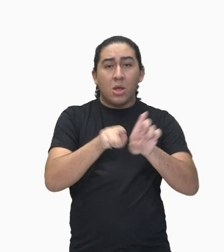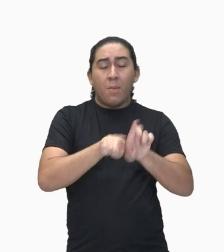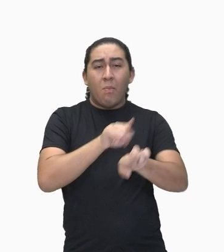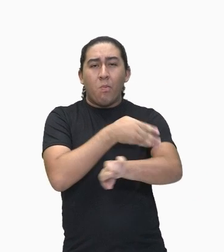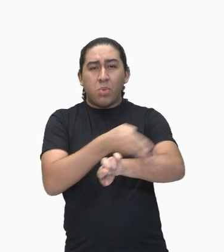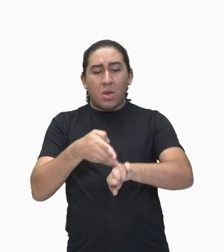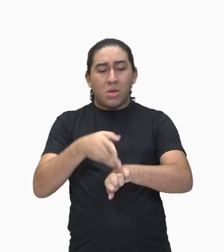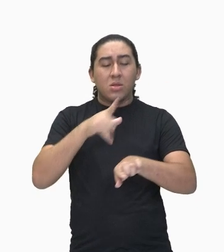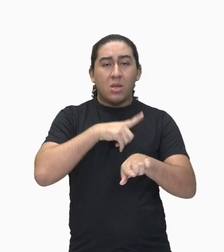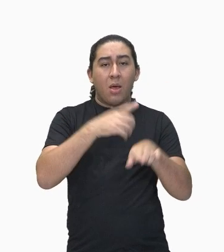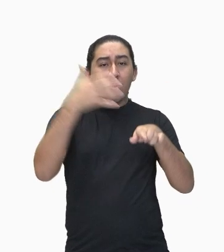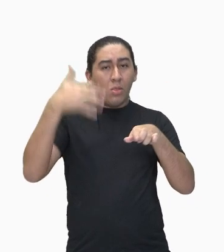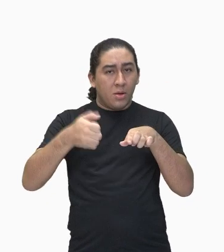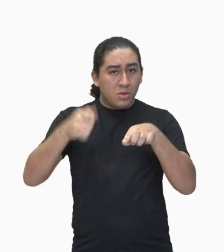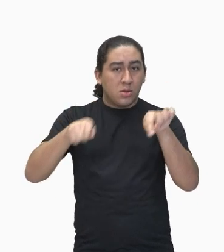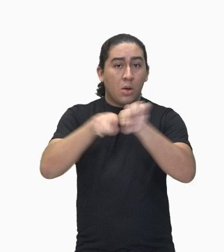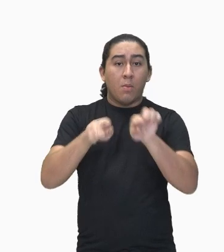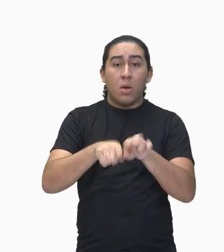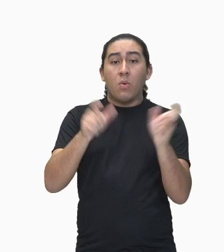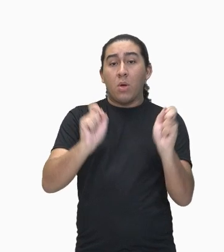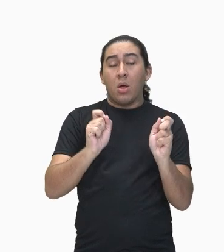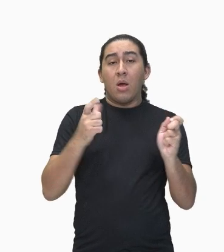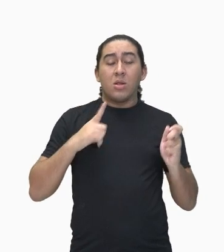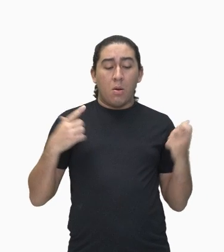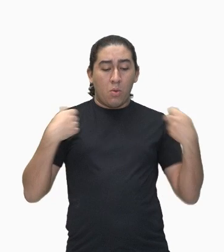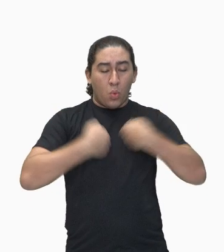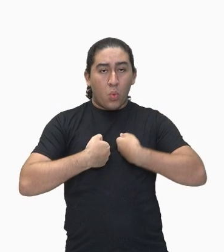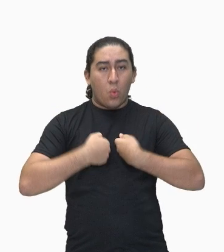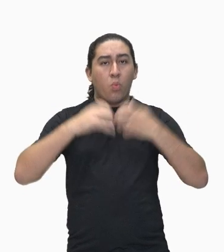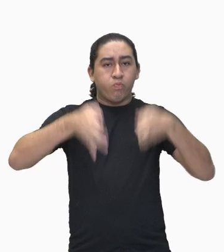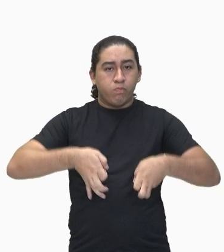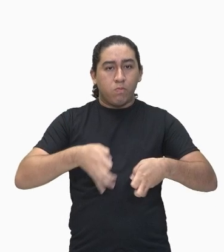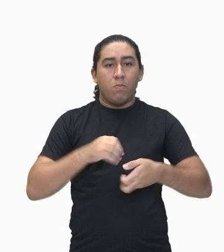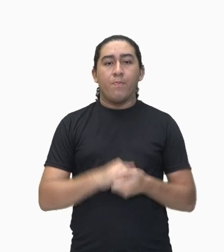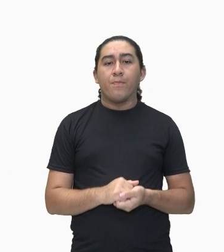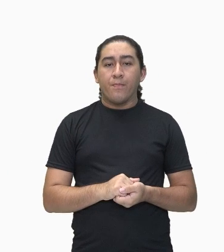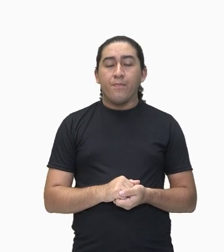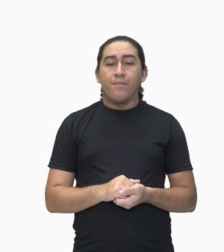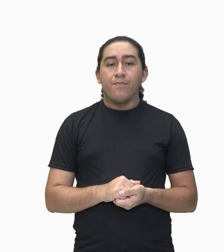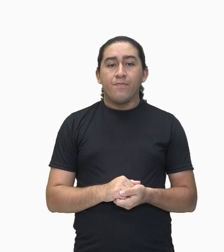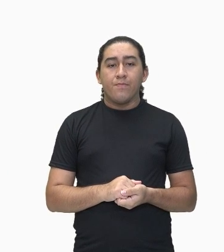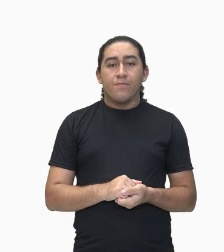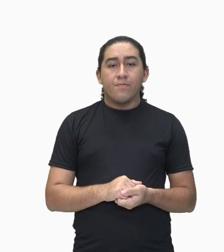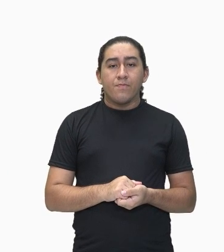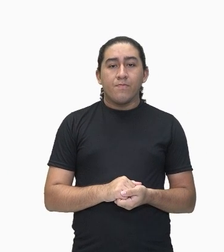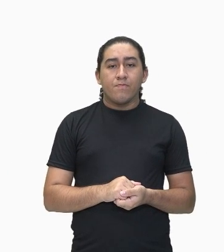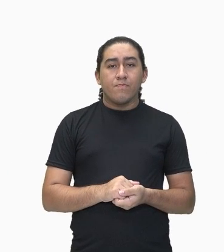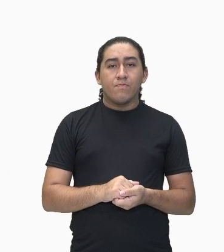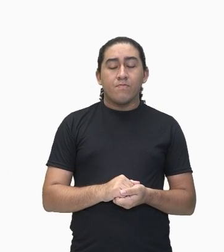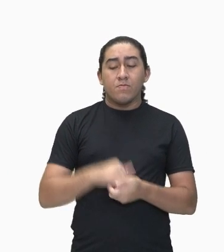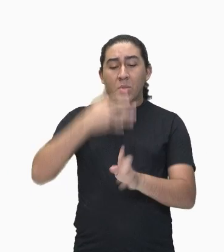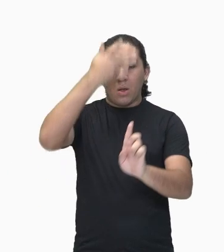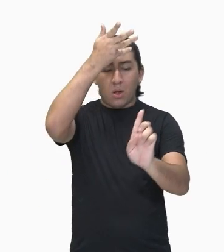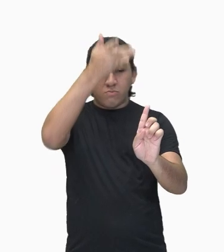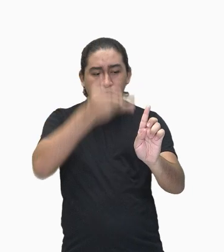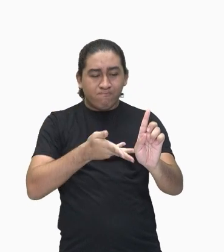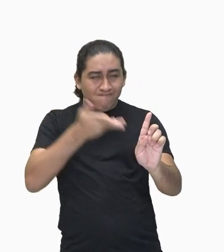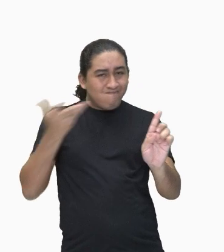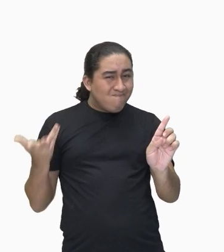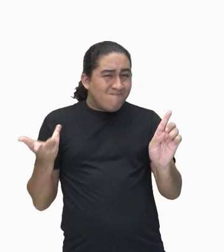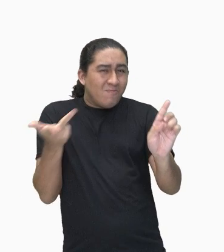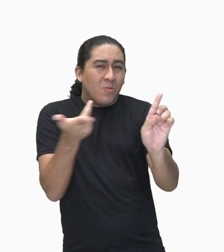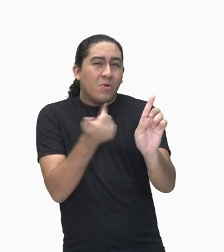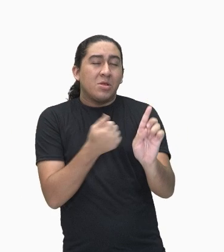ovelhinhas tiro leite, e mais as finas lãs de que me visto. Graças, Marília bela, graças à